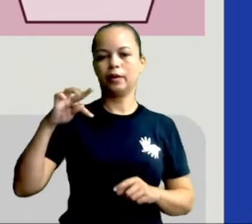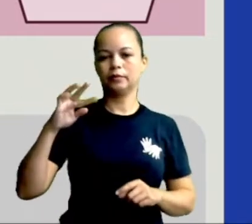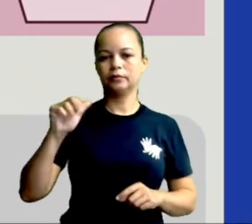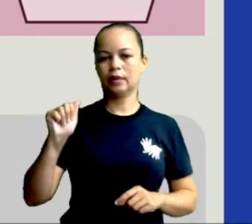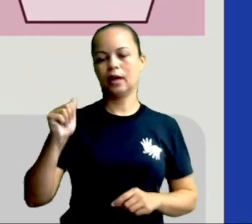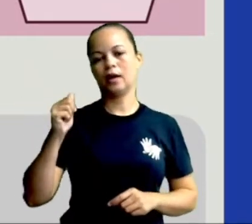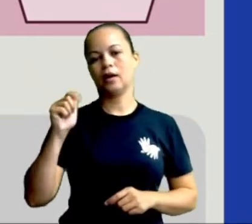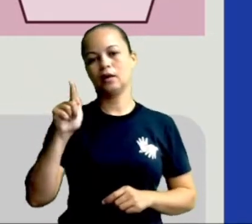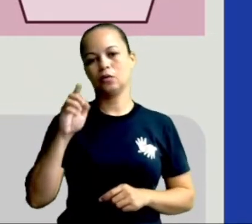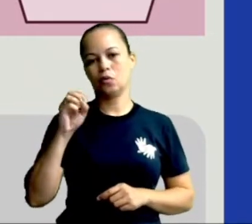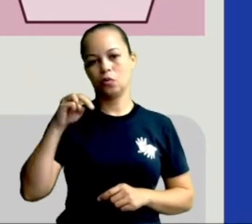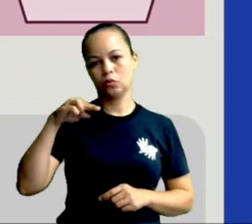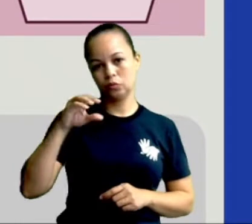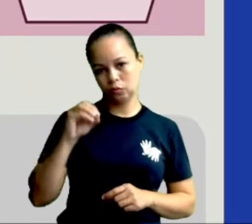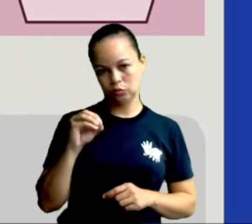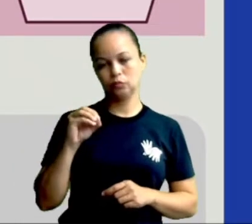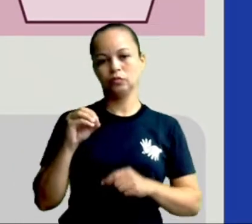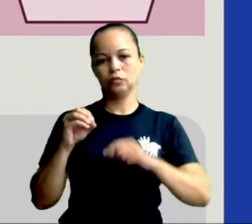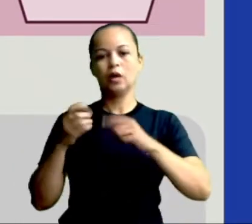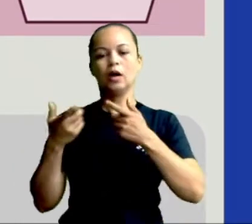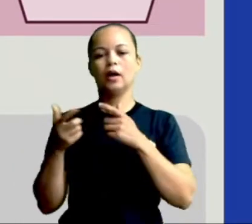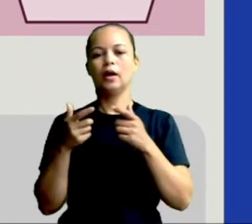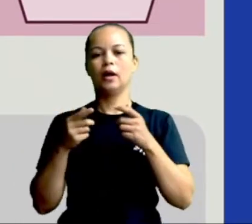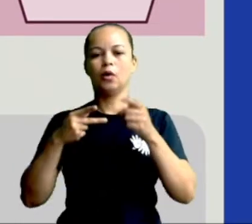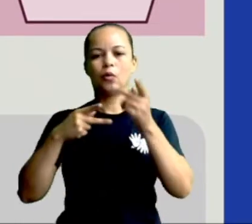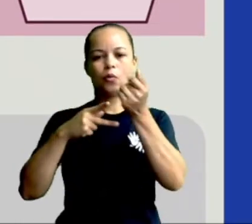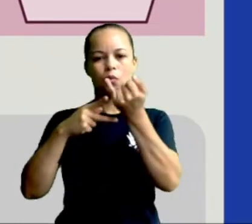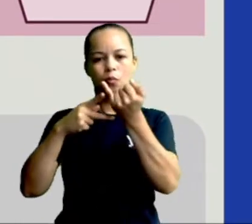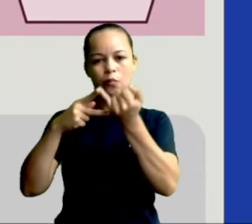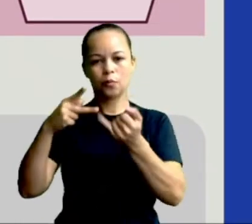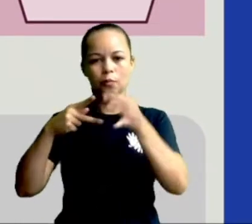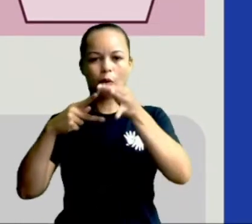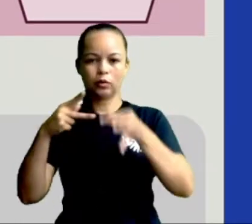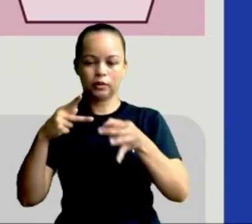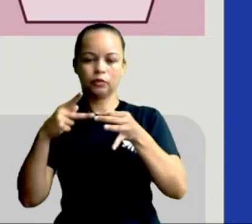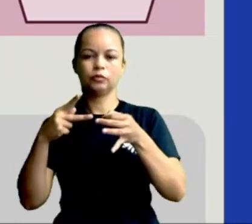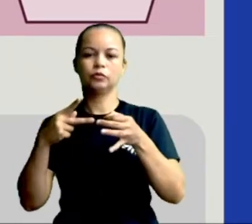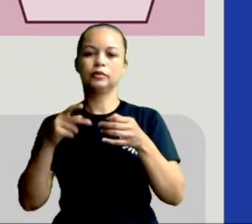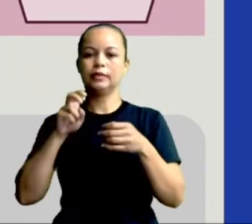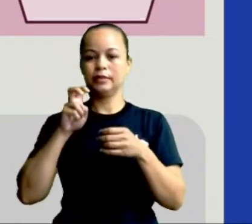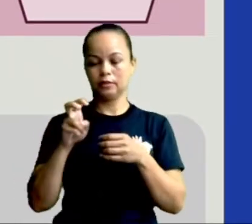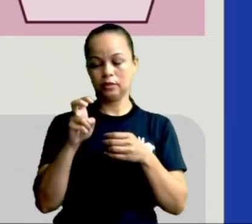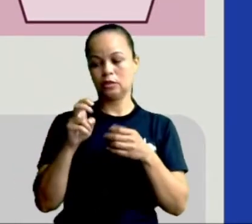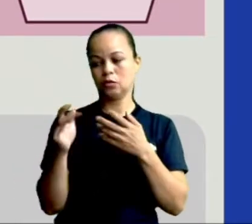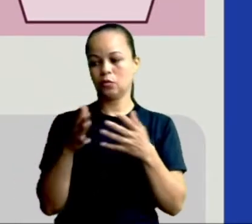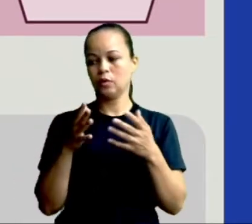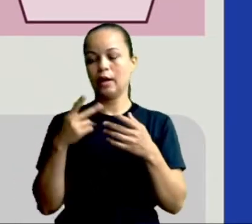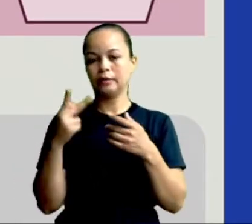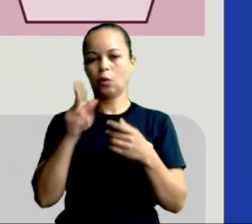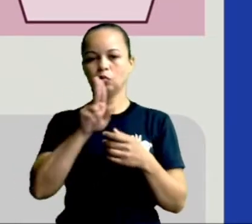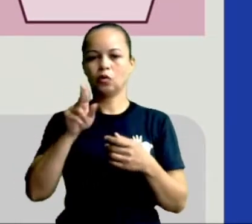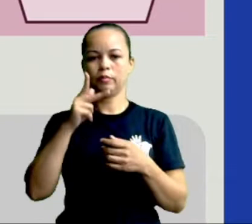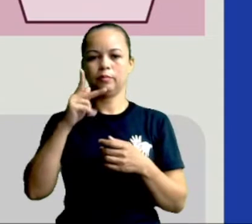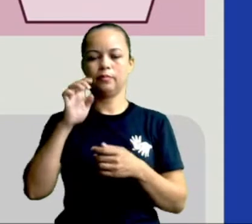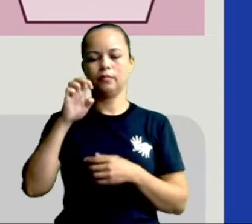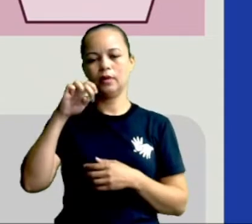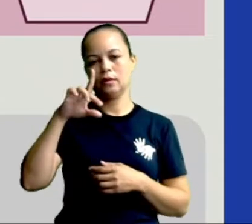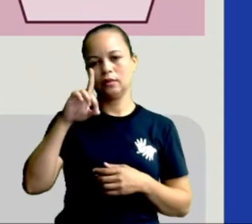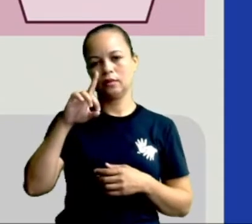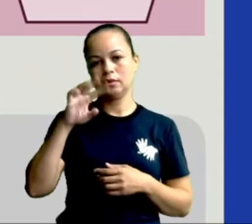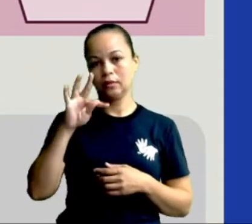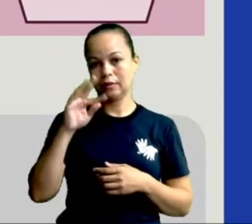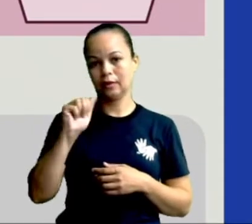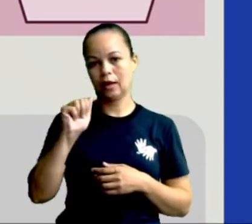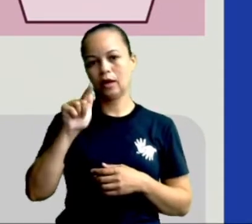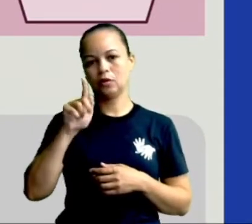tem um polígono de 5 lados, então ele é chamado de pentágono. Aí o pentágono, a gente percebe aí